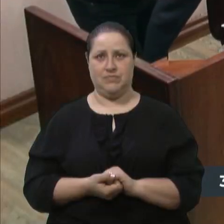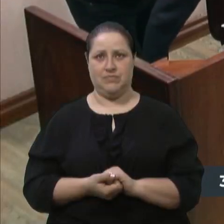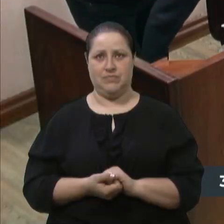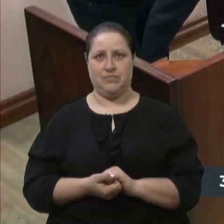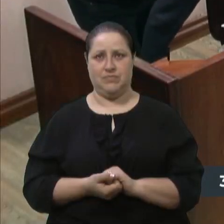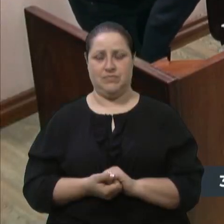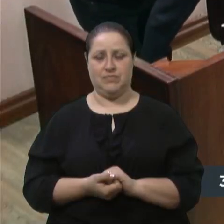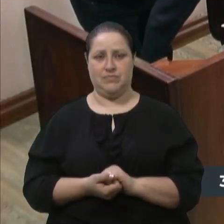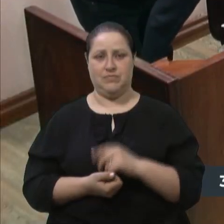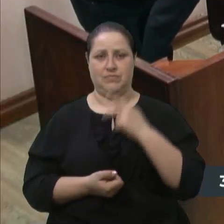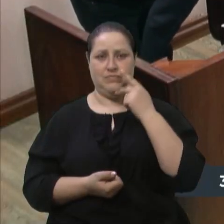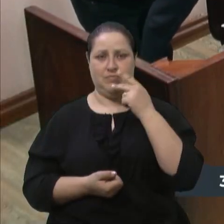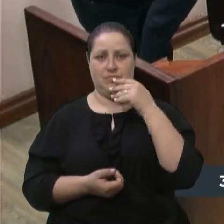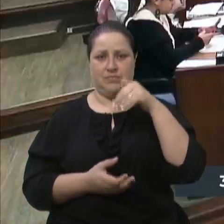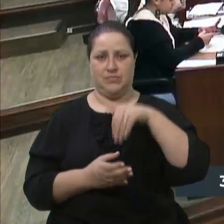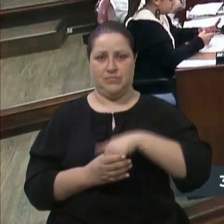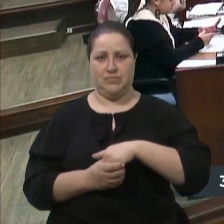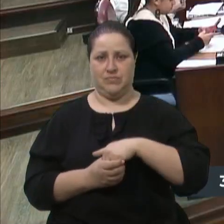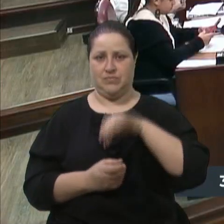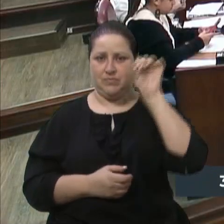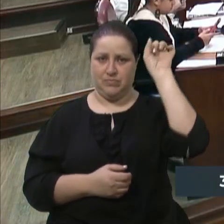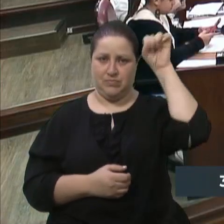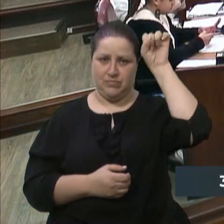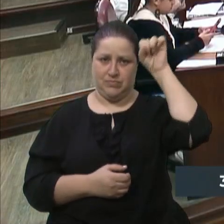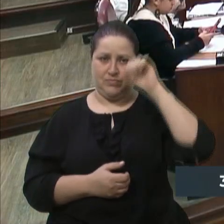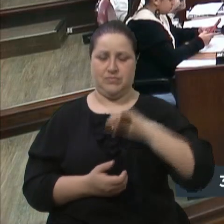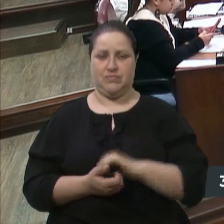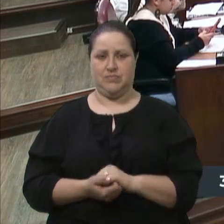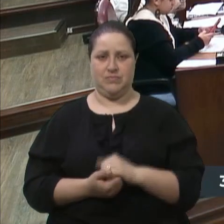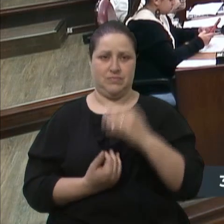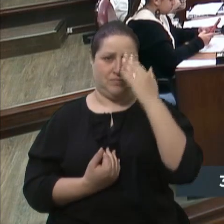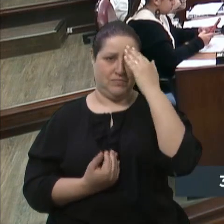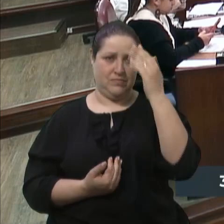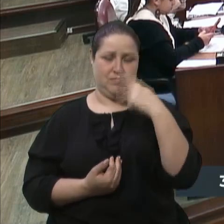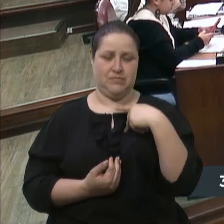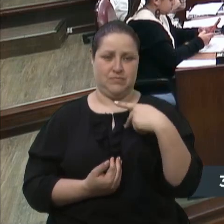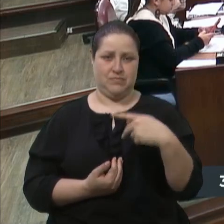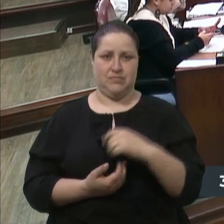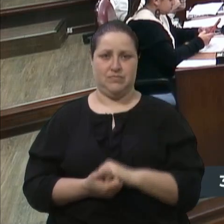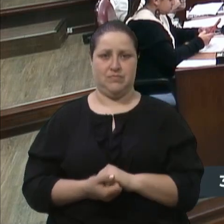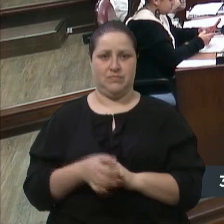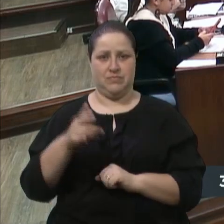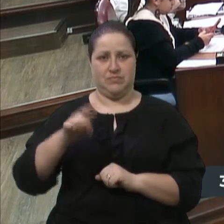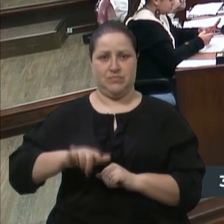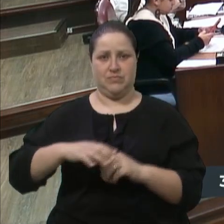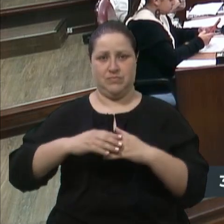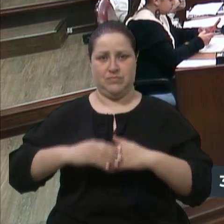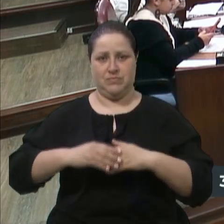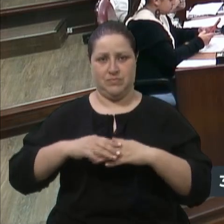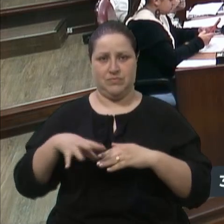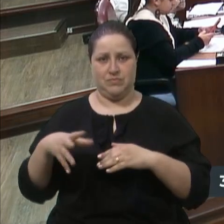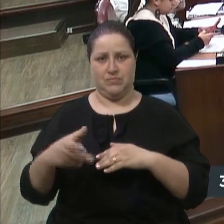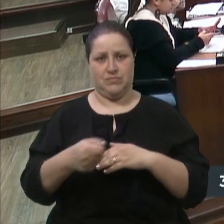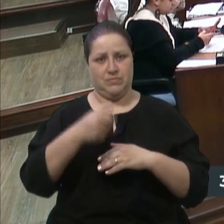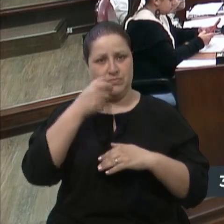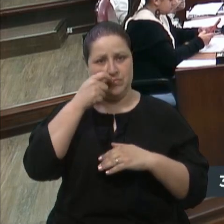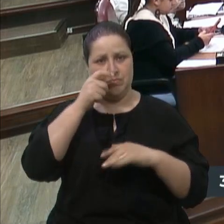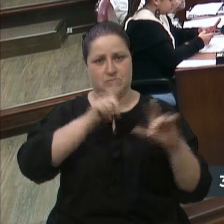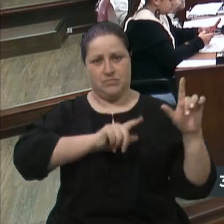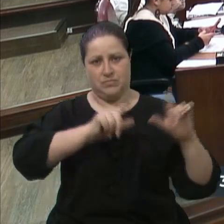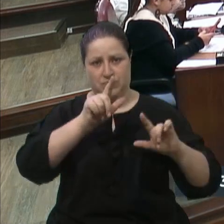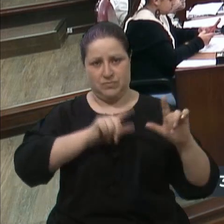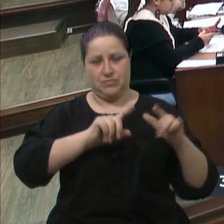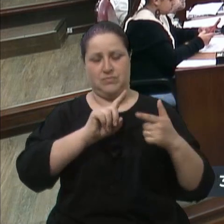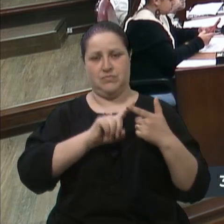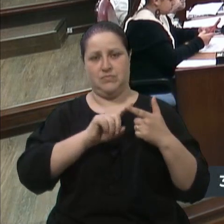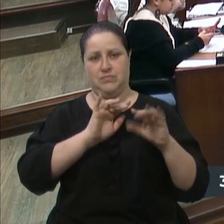Voto Clóvis de Oliveira Xuxa. Obrigado, presidente. Mais uma vez, cumprimento você que está nos assistindo através da TV, você que está nos assistindo